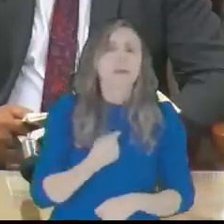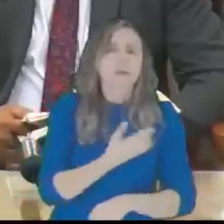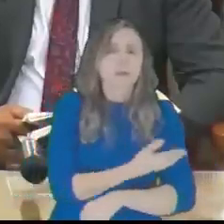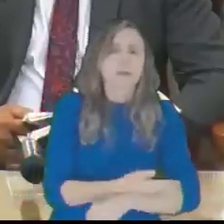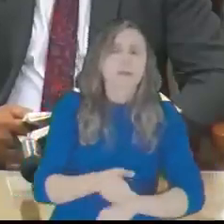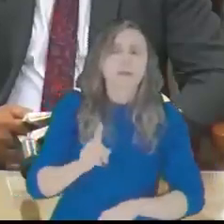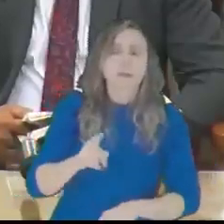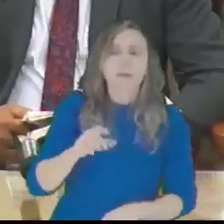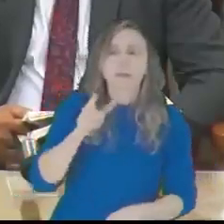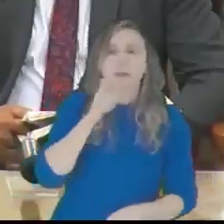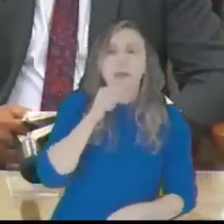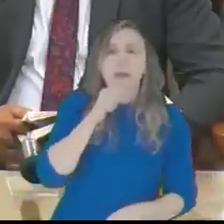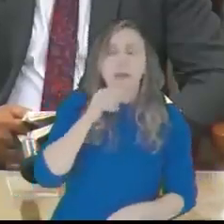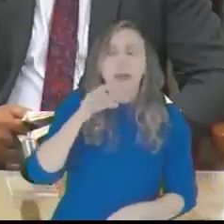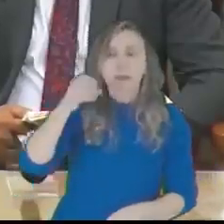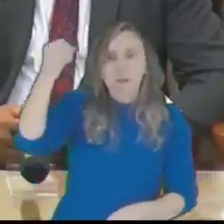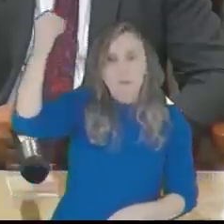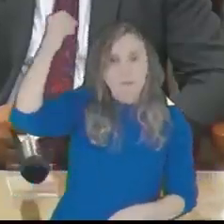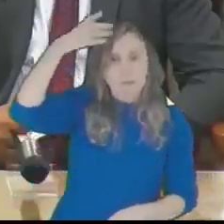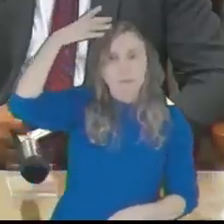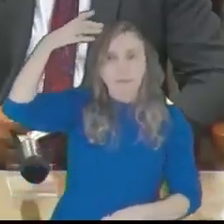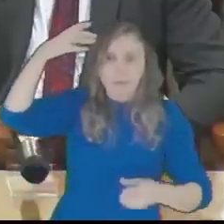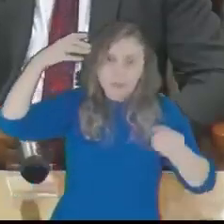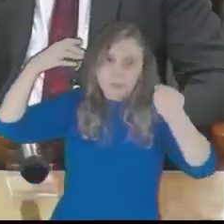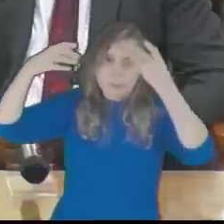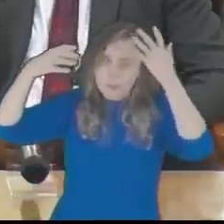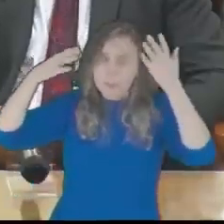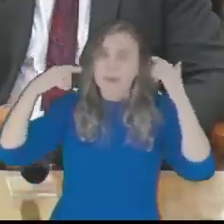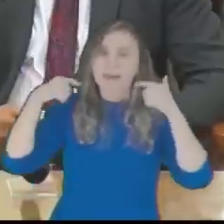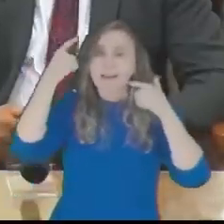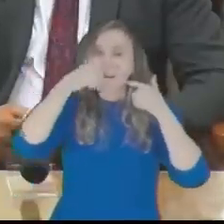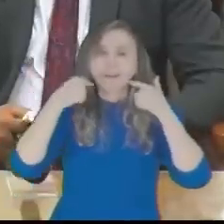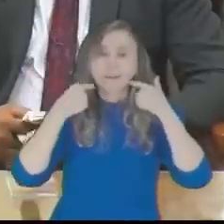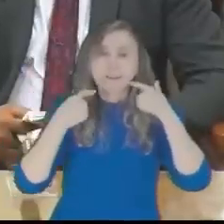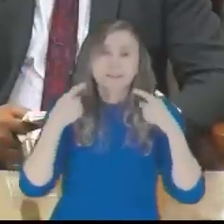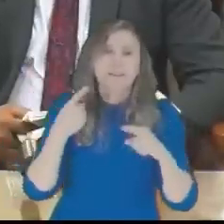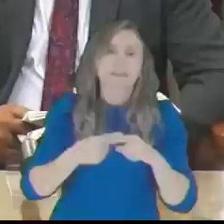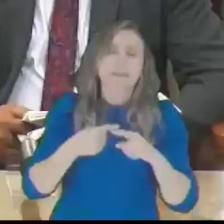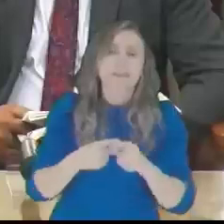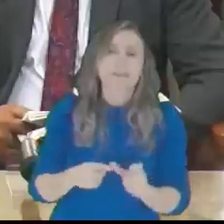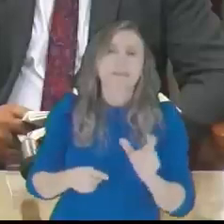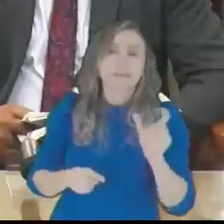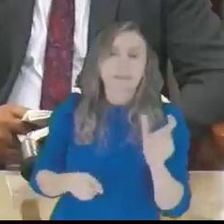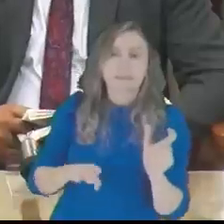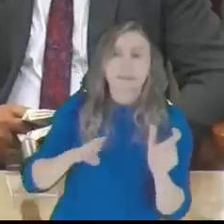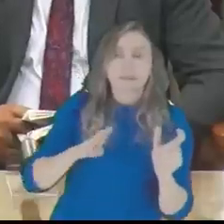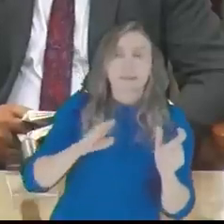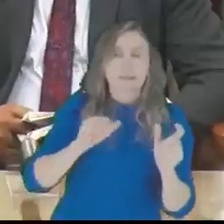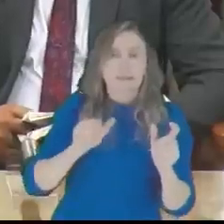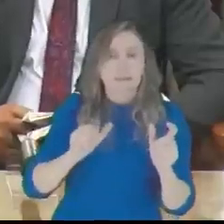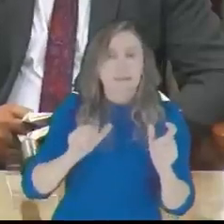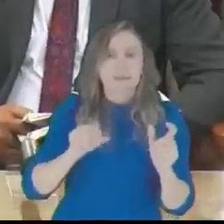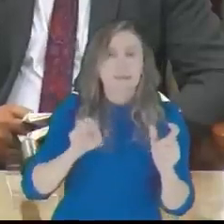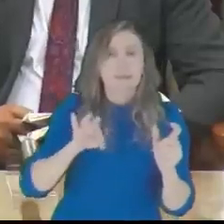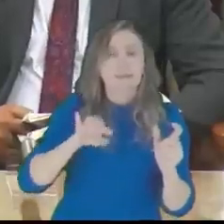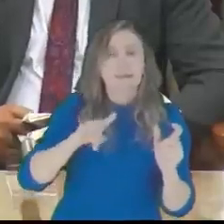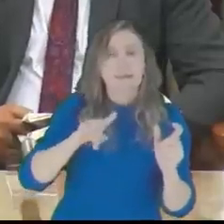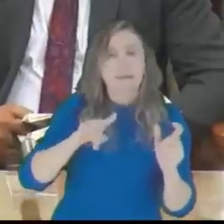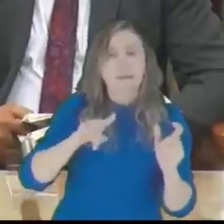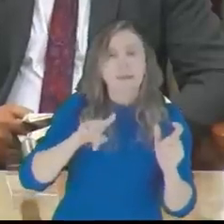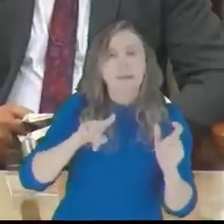não batizamos derramando água nem aspergindo as pessoas? Porque a palavra baptismo, no grego, dá a ideia